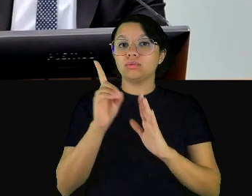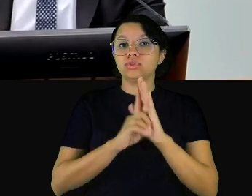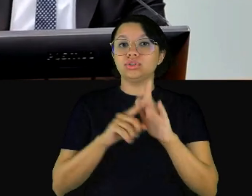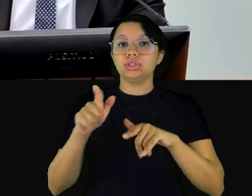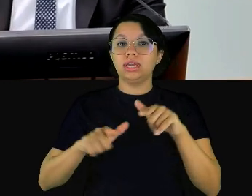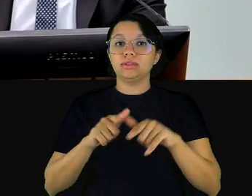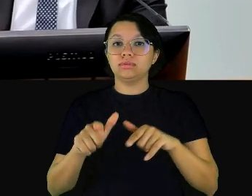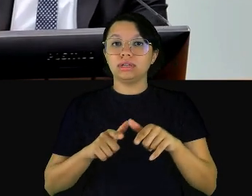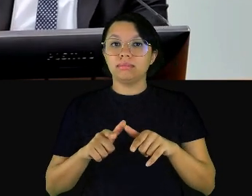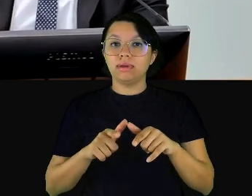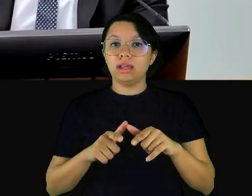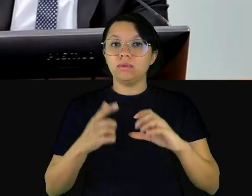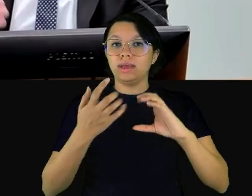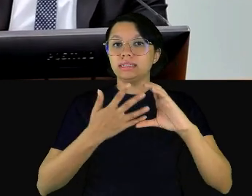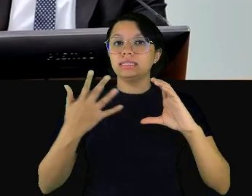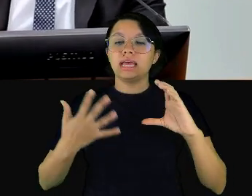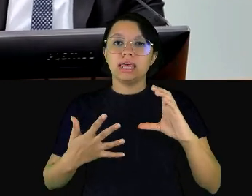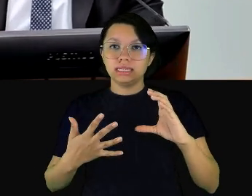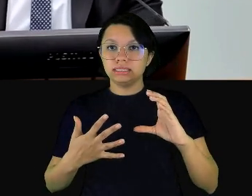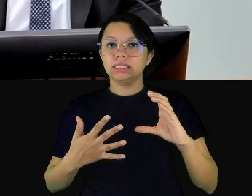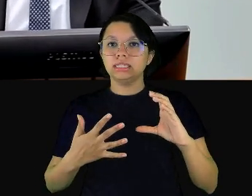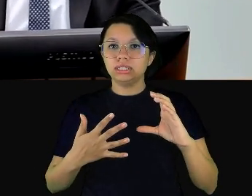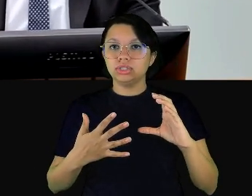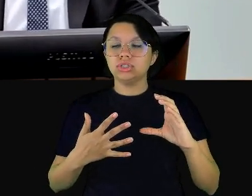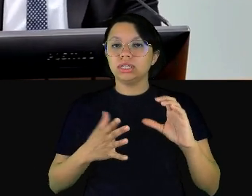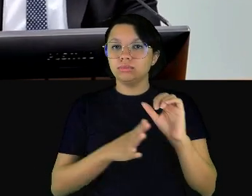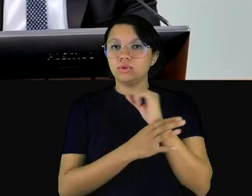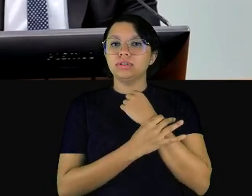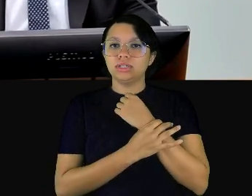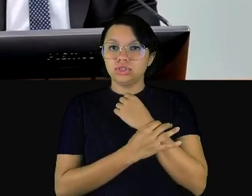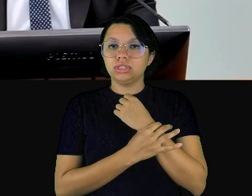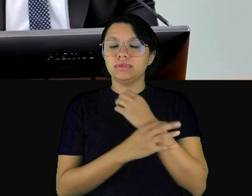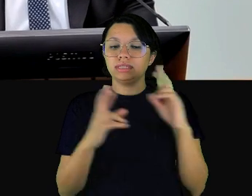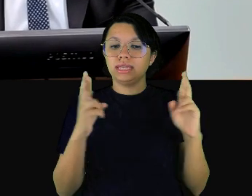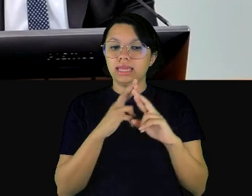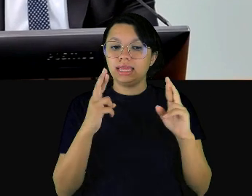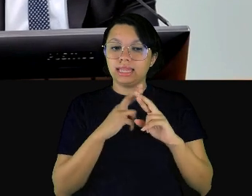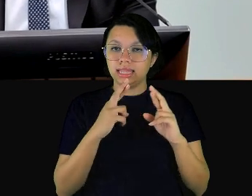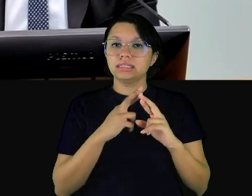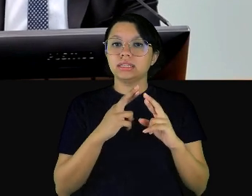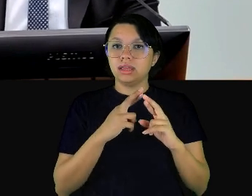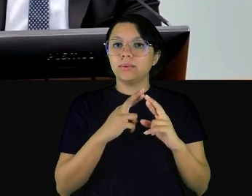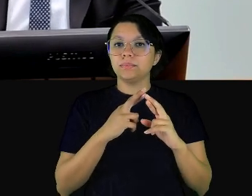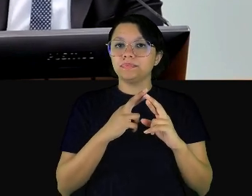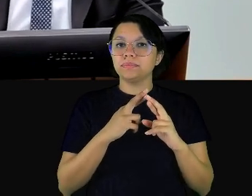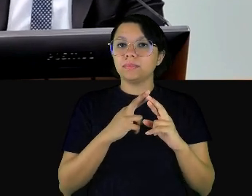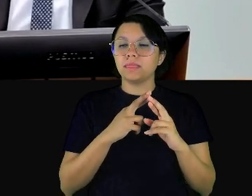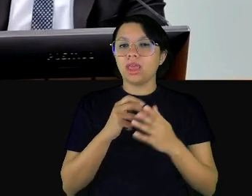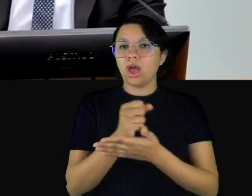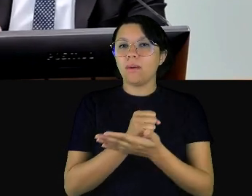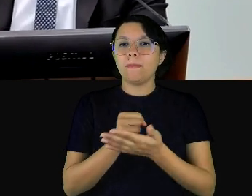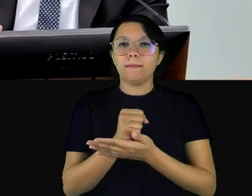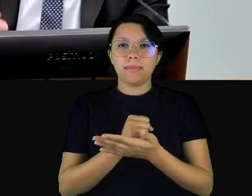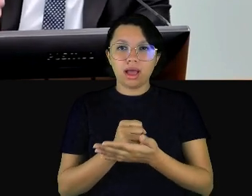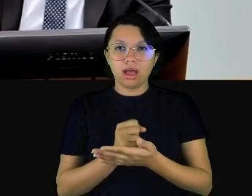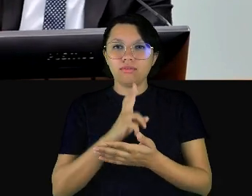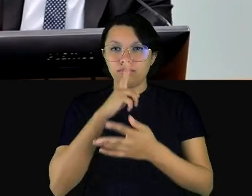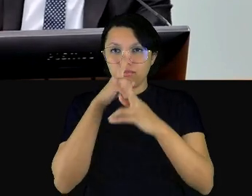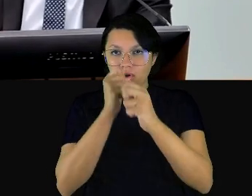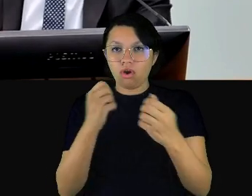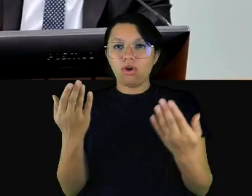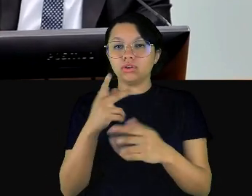caráter protetivo, a partir do estabelecimento e da sua consolidação no país, ele passa a dar um